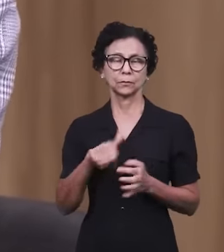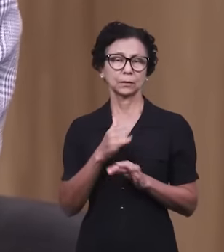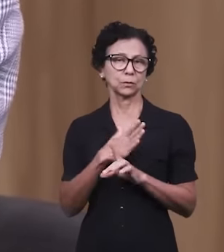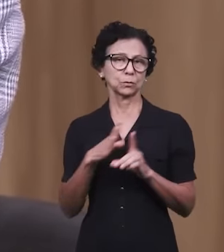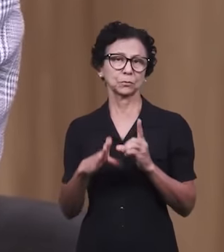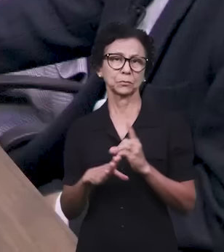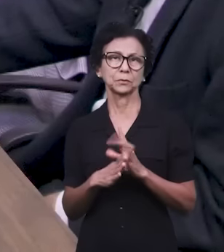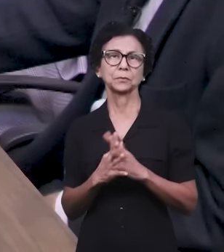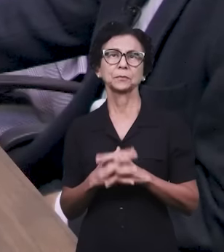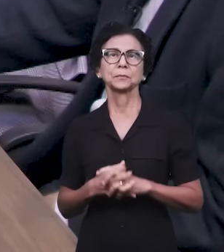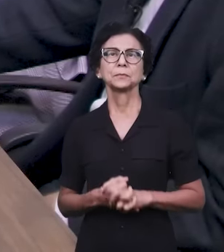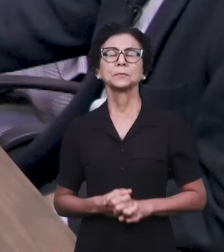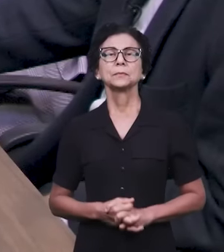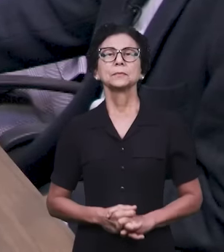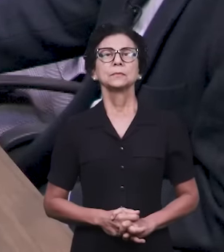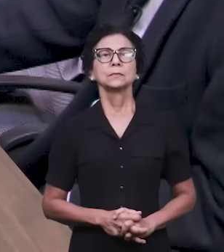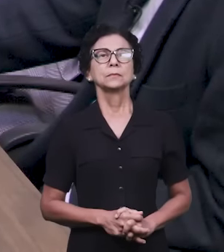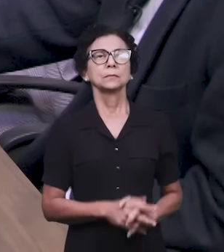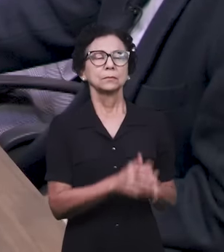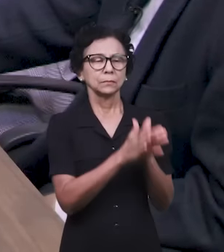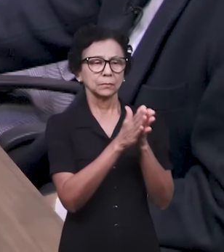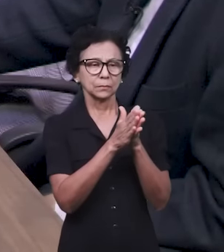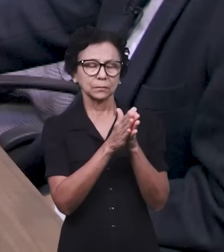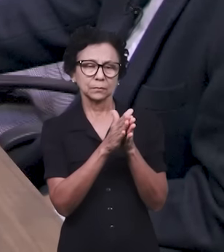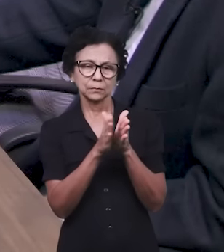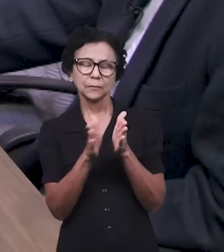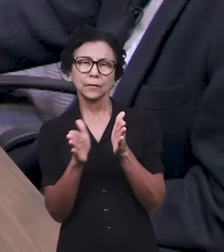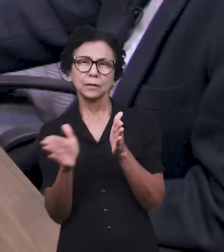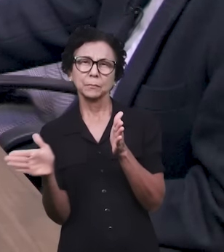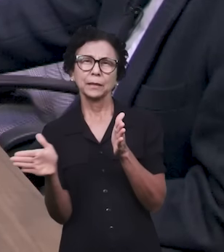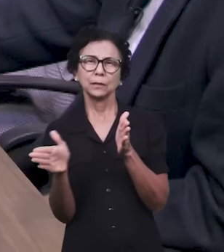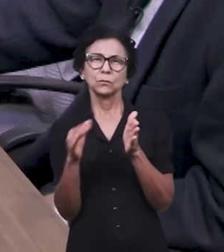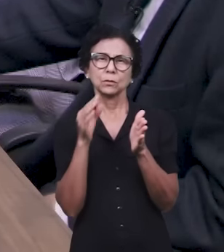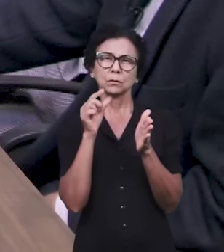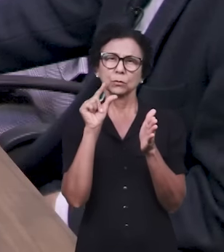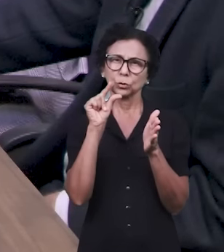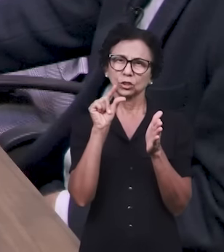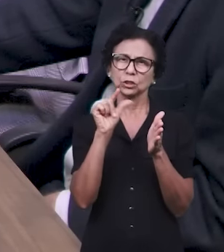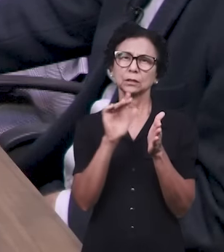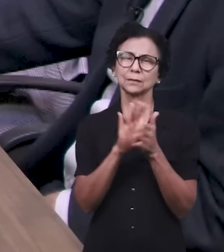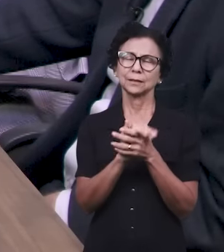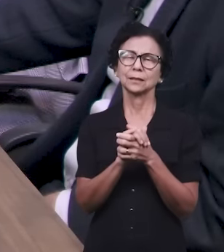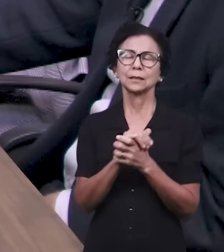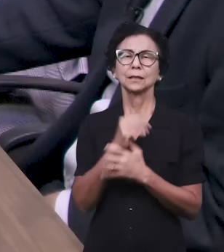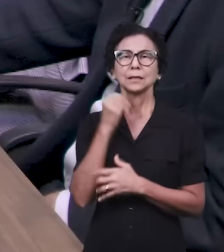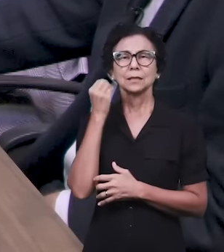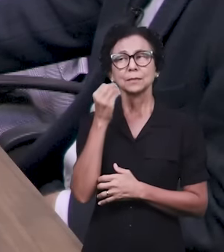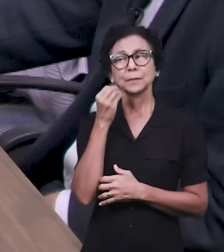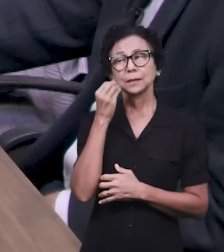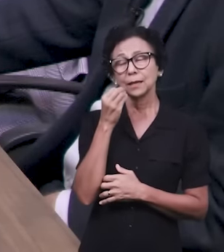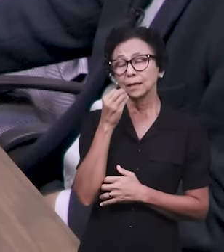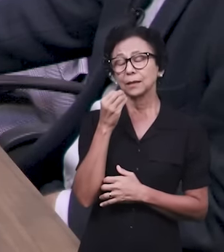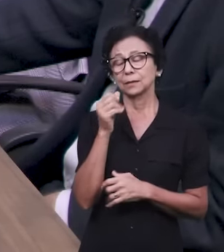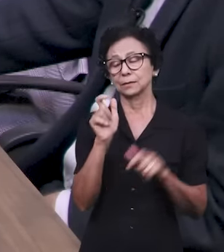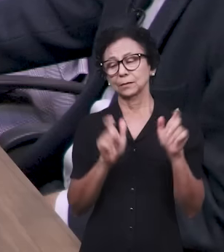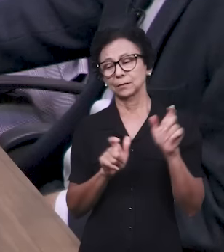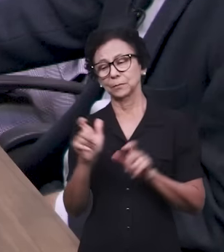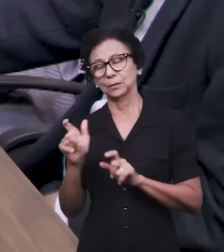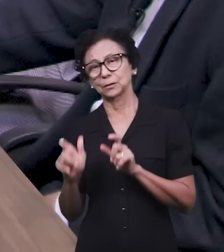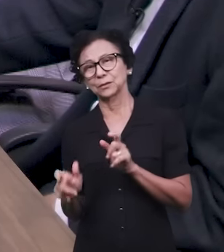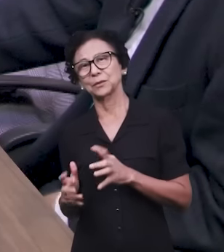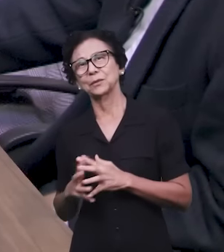nós temos por dia. São vários cultos. Mais curtos em relação à experiência de algumas pessoas, algumas denominações